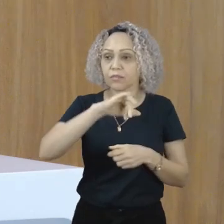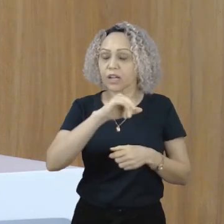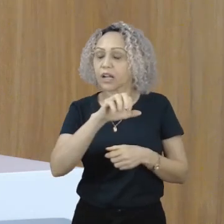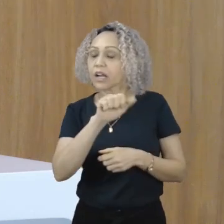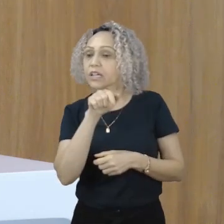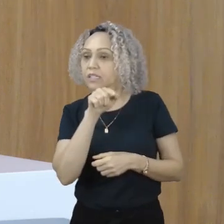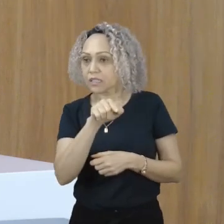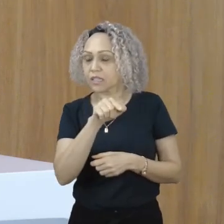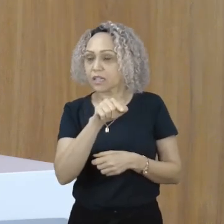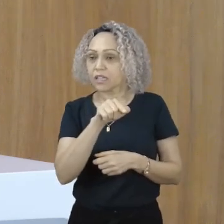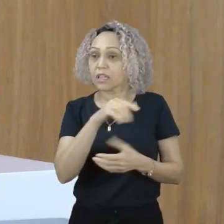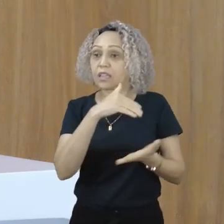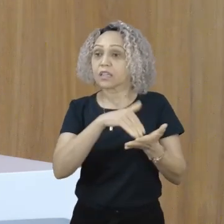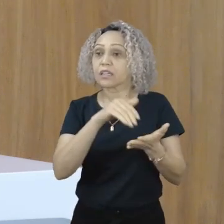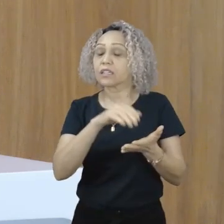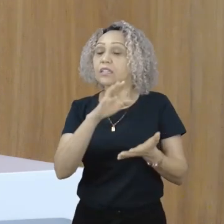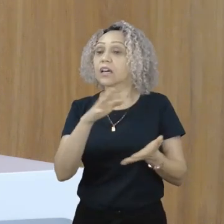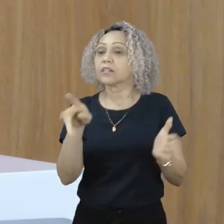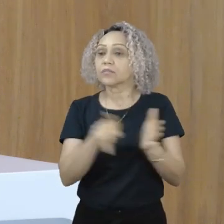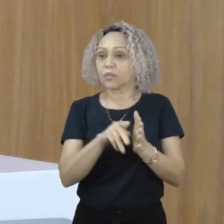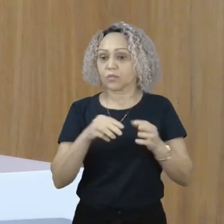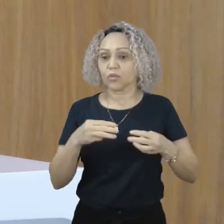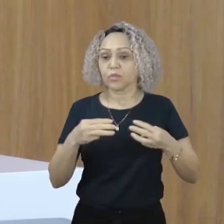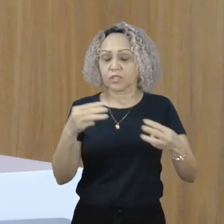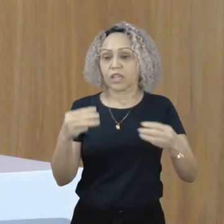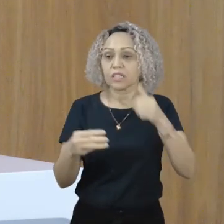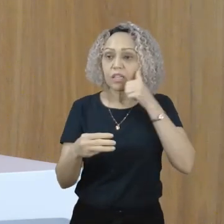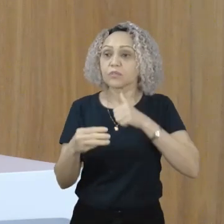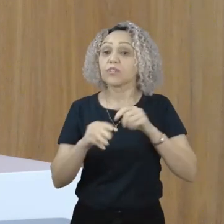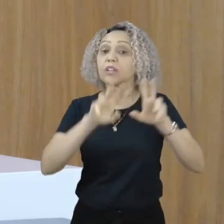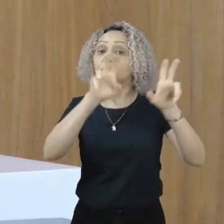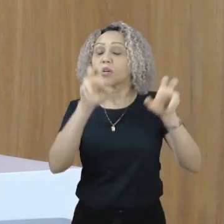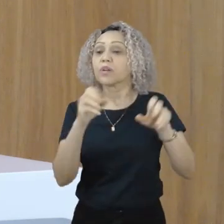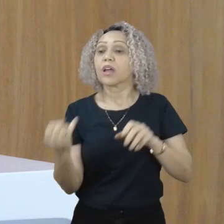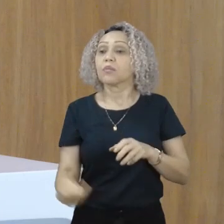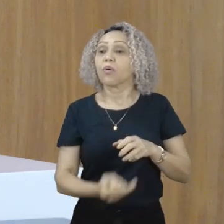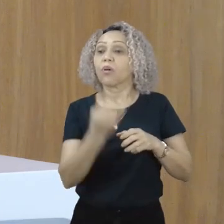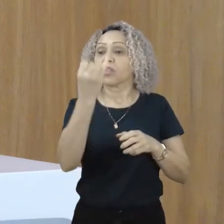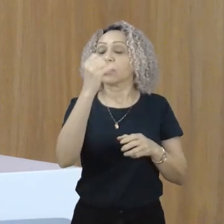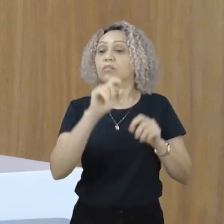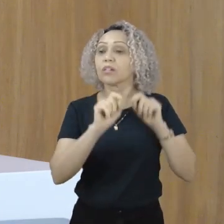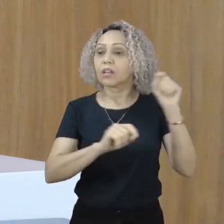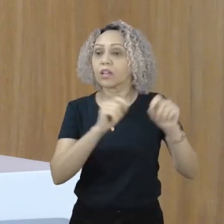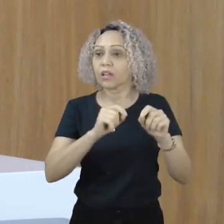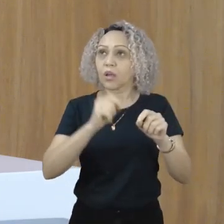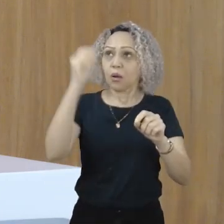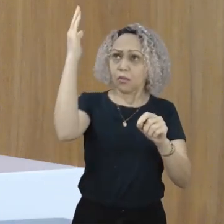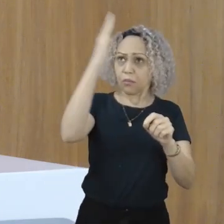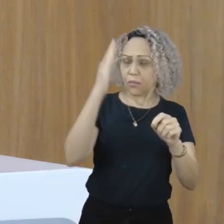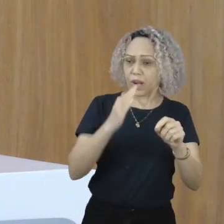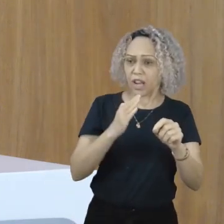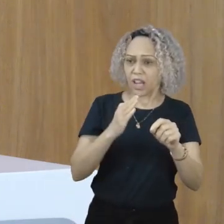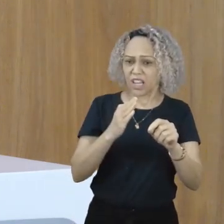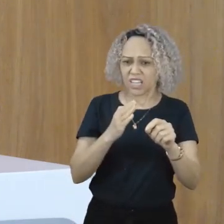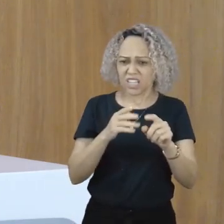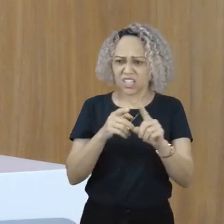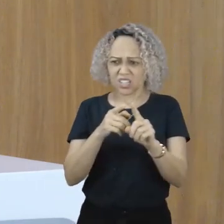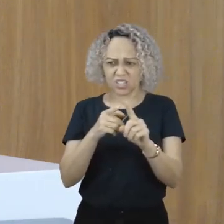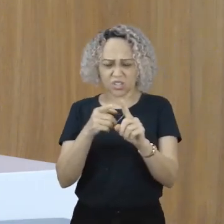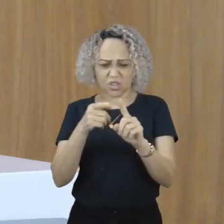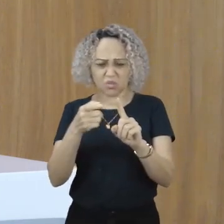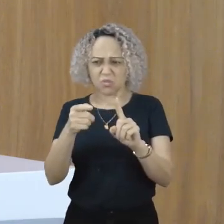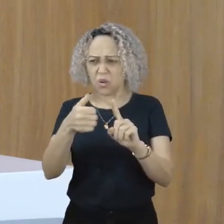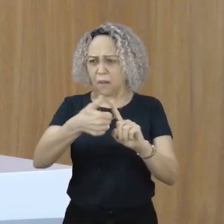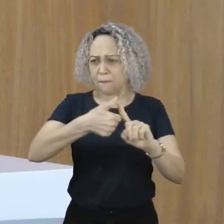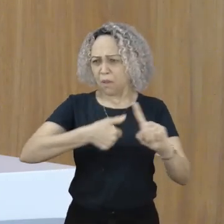Guarese, secretária executiva do Ministério das Mulheres, sobre a importância da iniciativa Brasil Sem Misoginia. E você